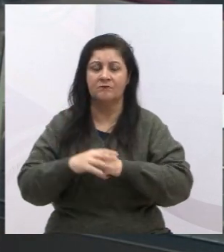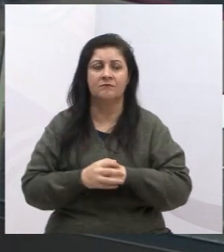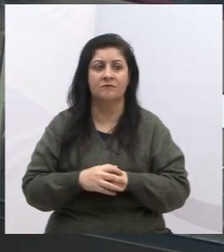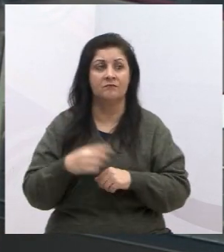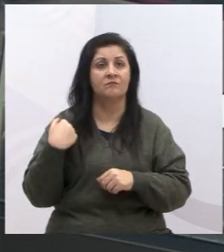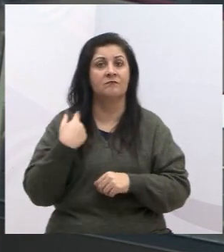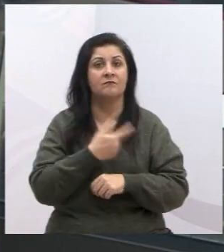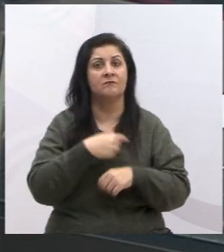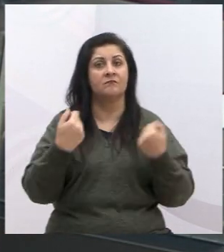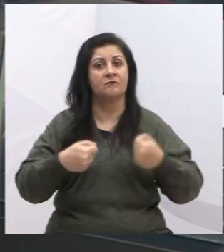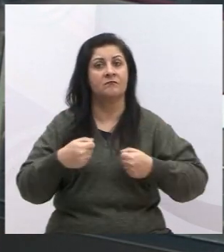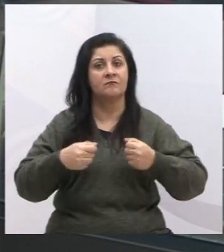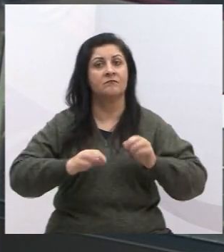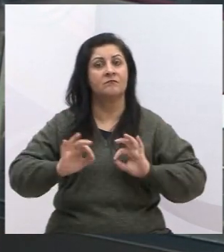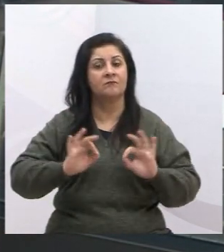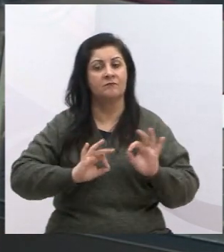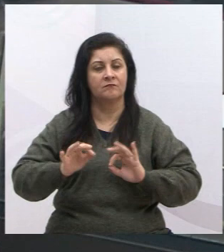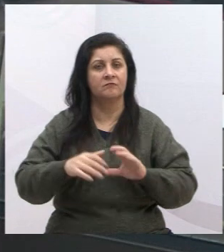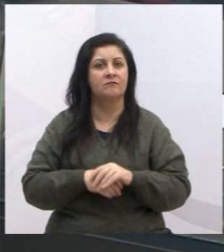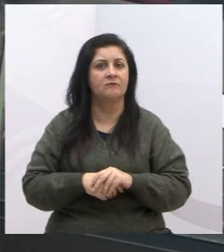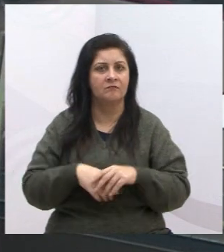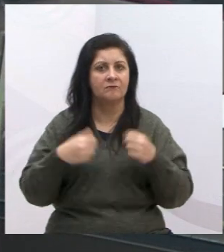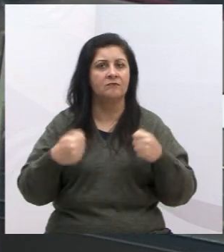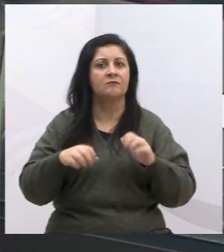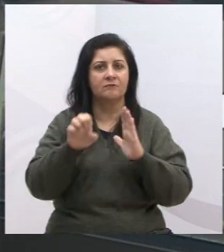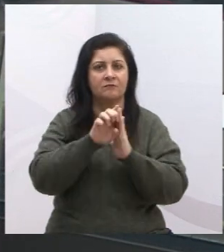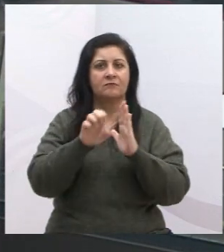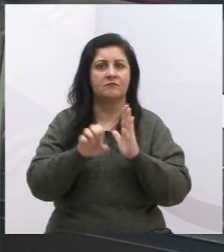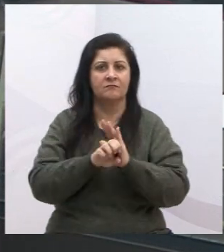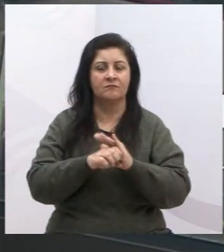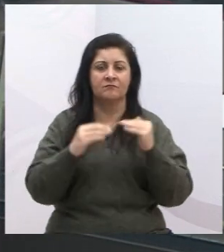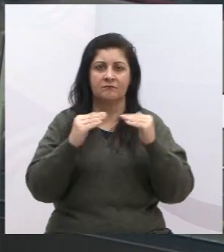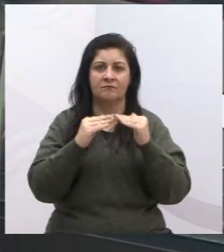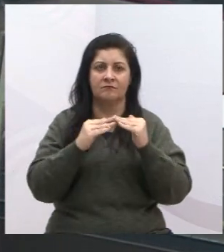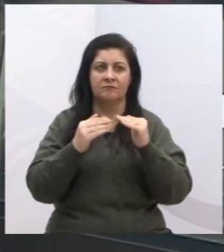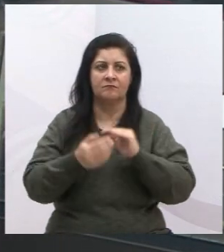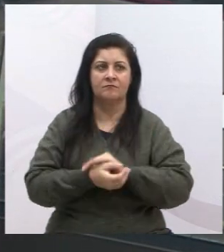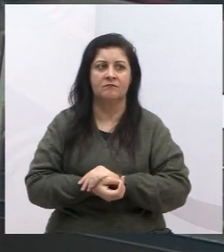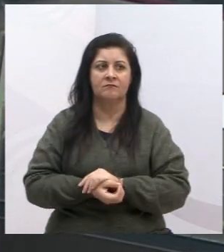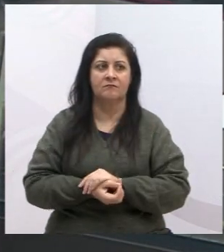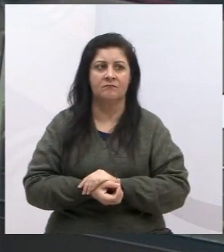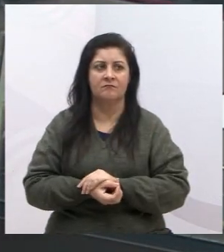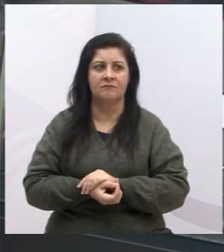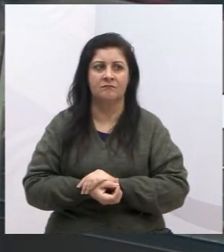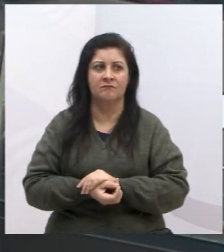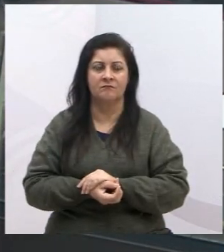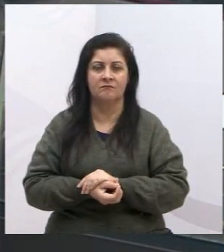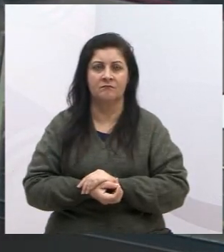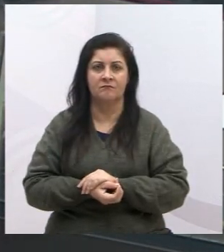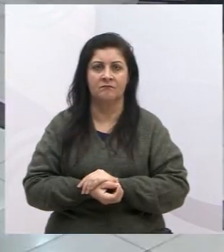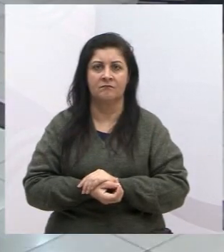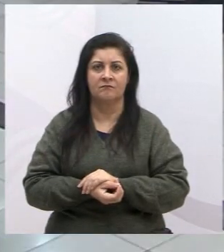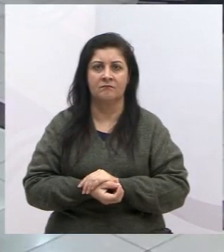porque não adianta construir e depois a gente não ter condição de absorver. Mas sou favorável. Parabéns, Valmir.